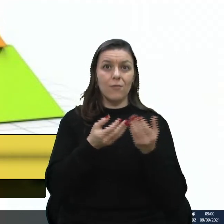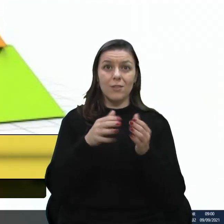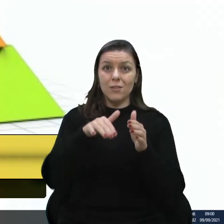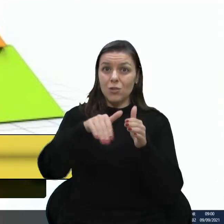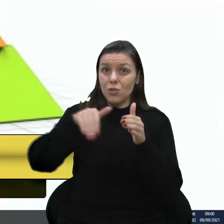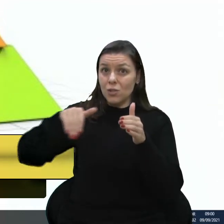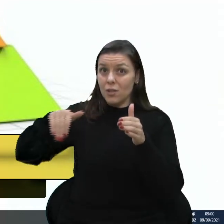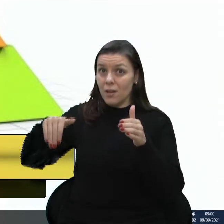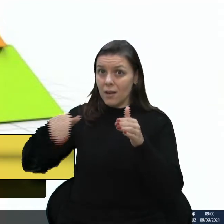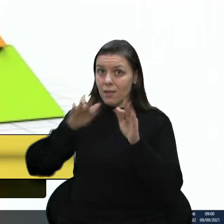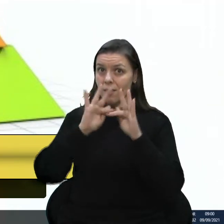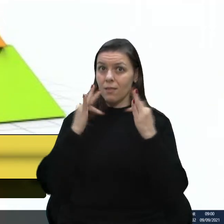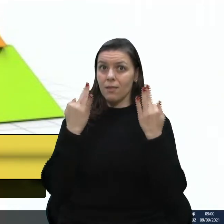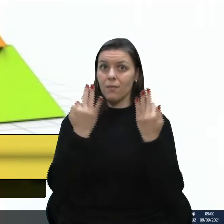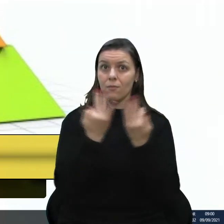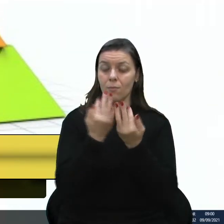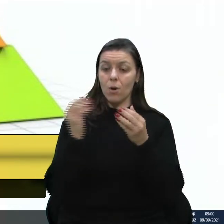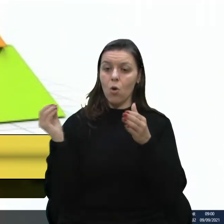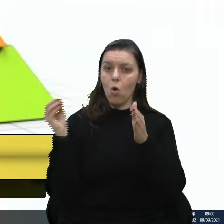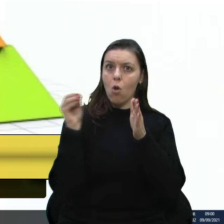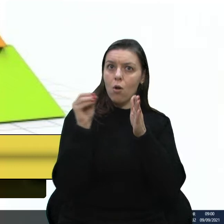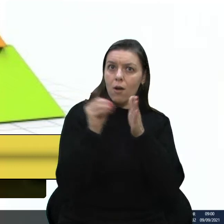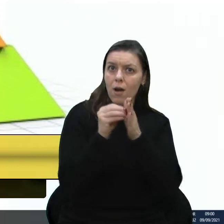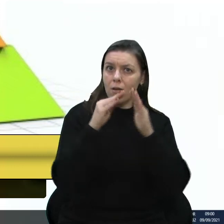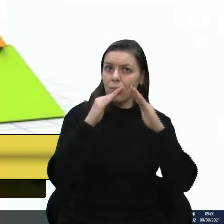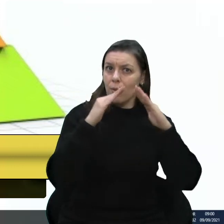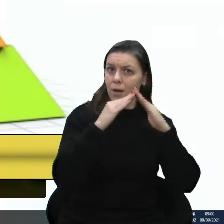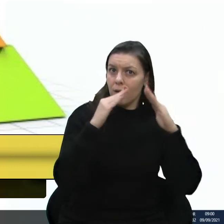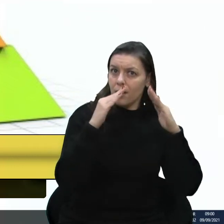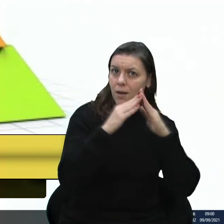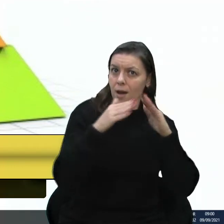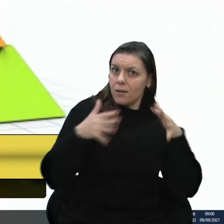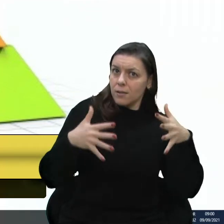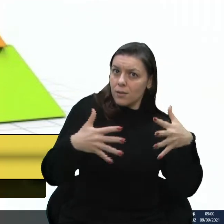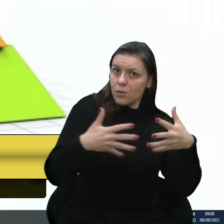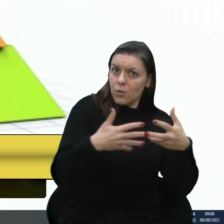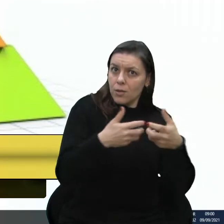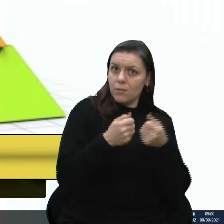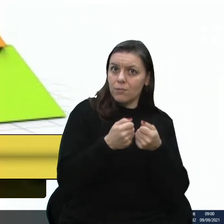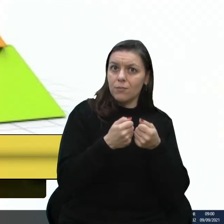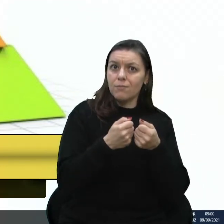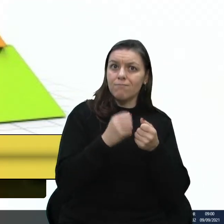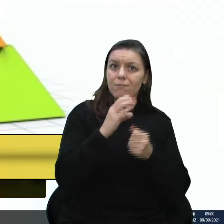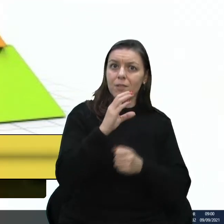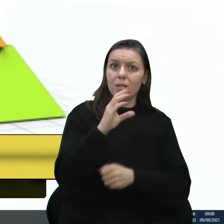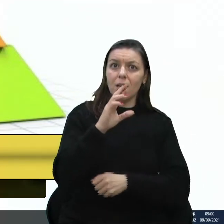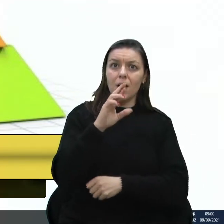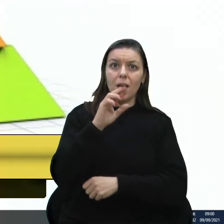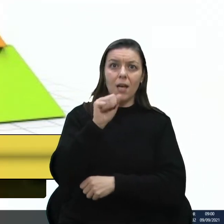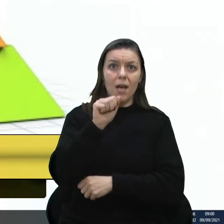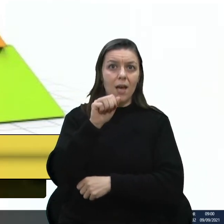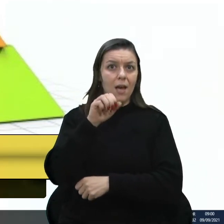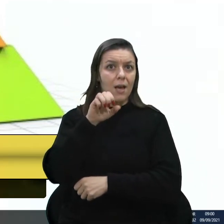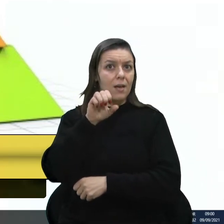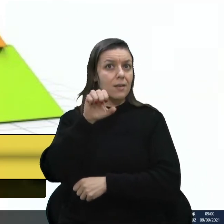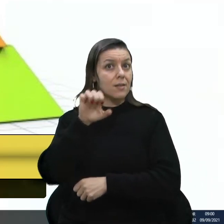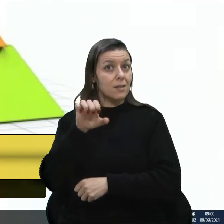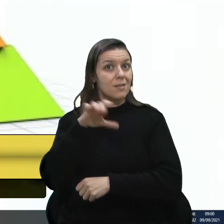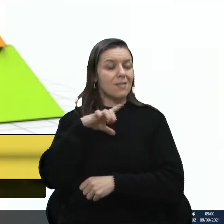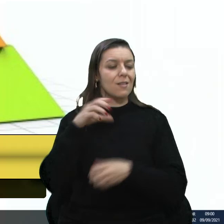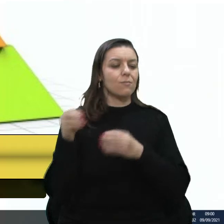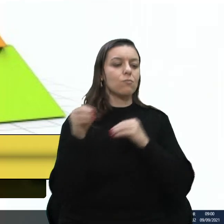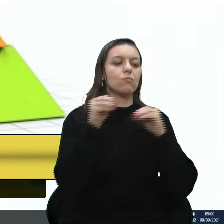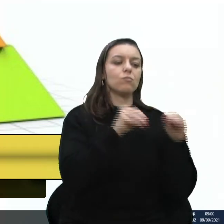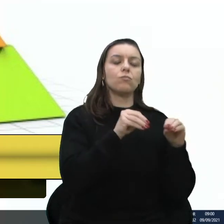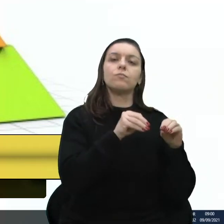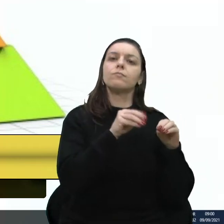sua família, que foi colocado numa casa de acolhimento, que foi colocado no CASE. Então, é nesse sentido que a